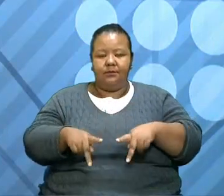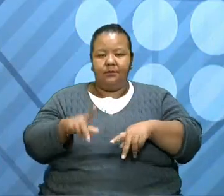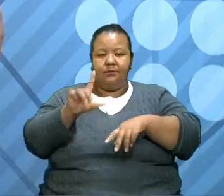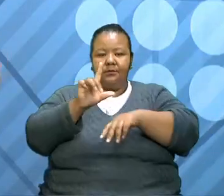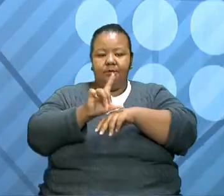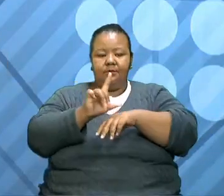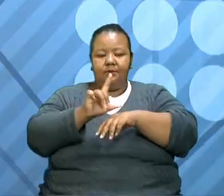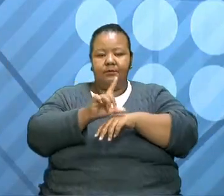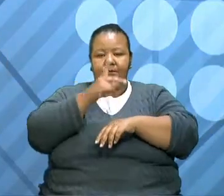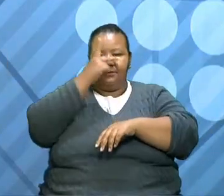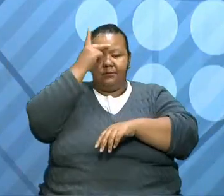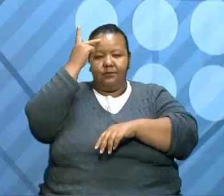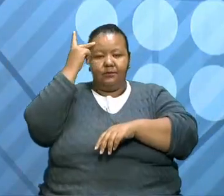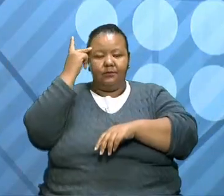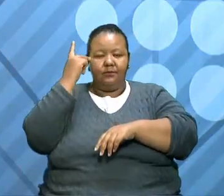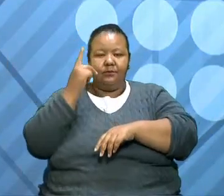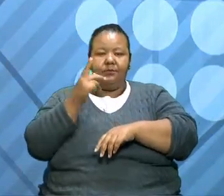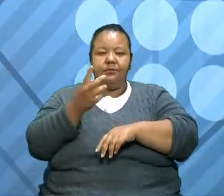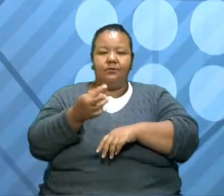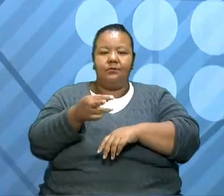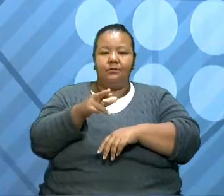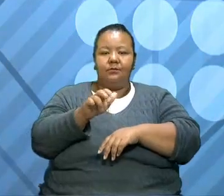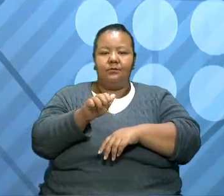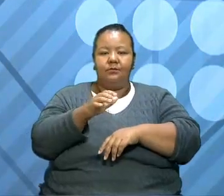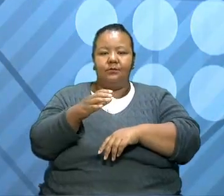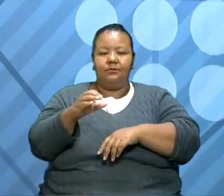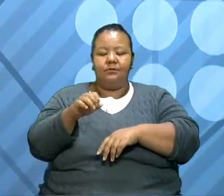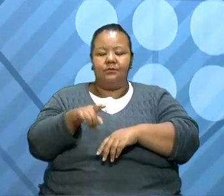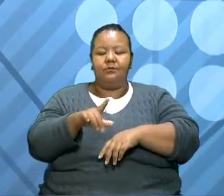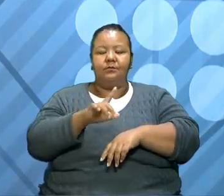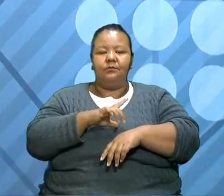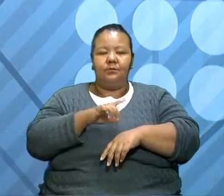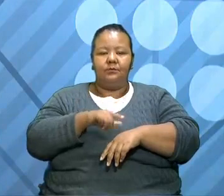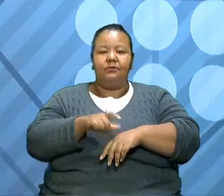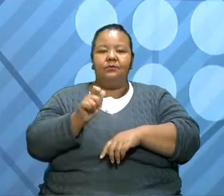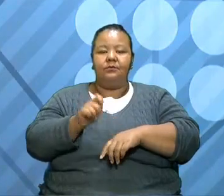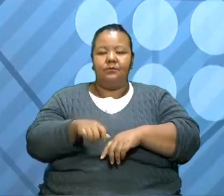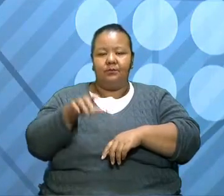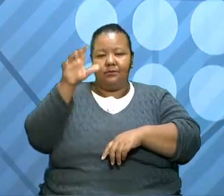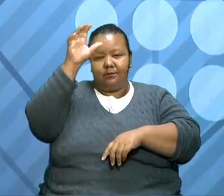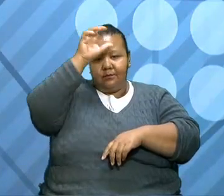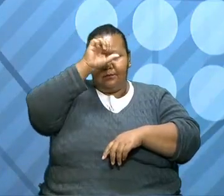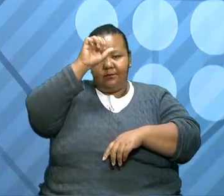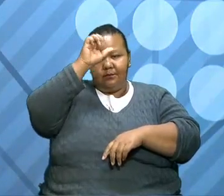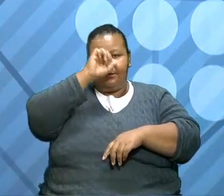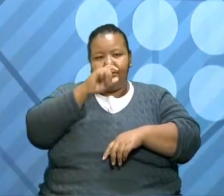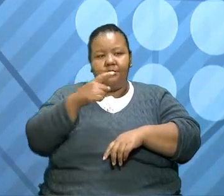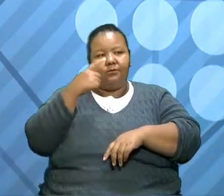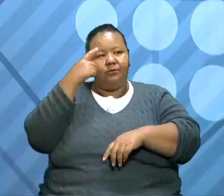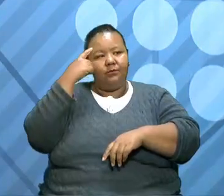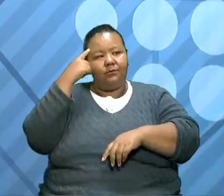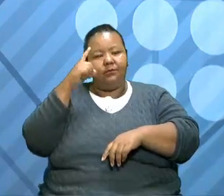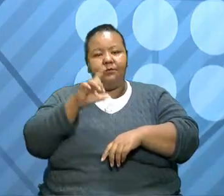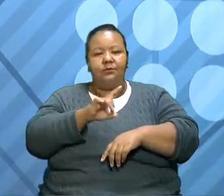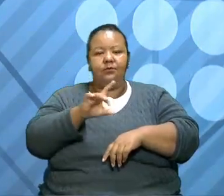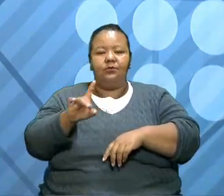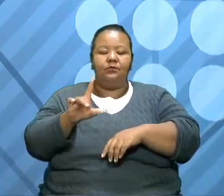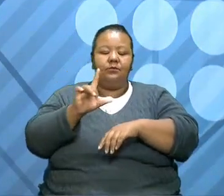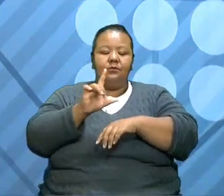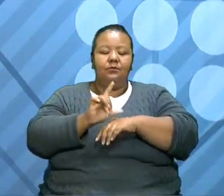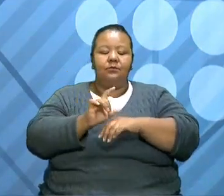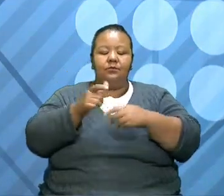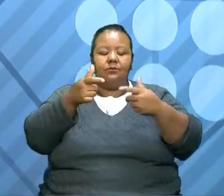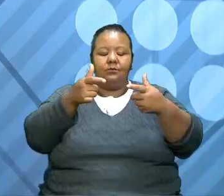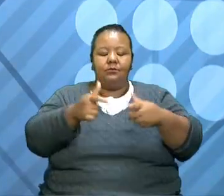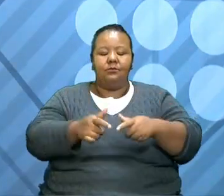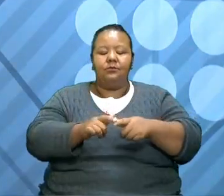daquela pessoa através dos traços que ela tem. Mas uma liderança pode ser aprendida. Eu não vou pensar a liderança somente por um meio,